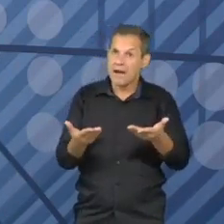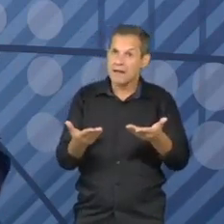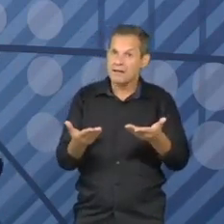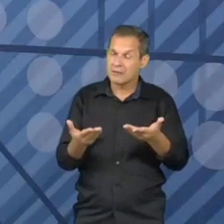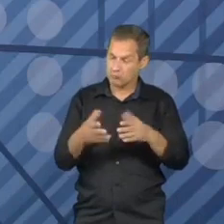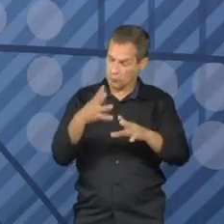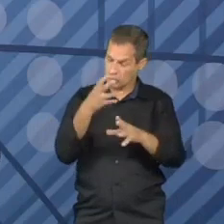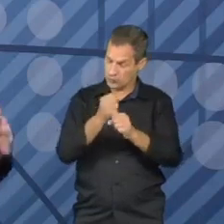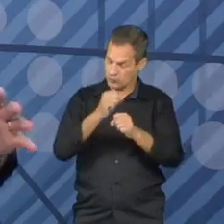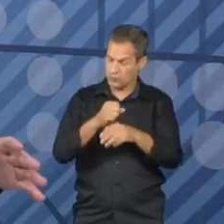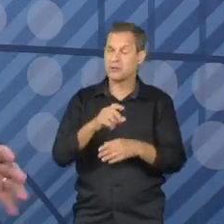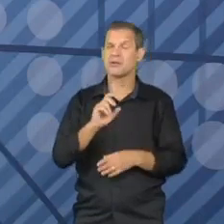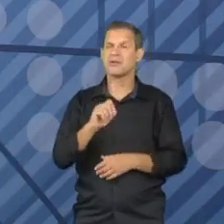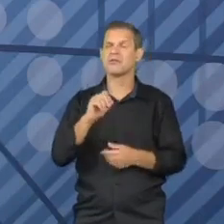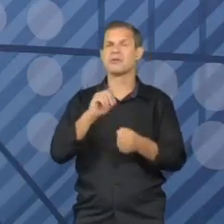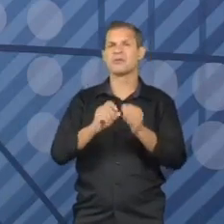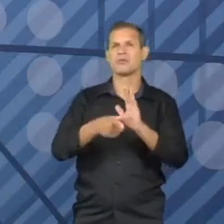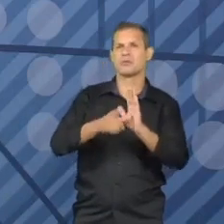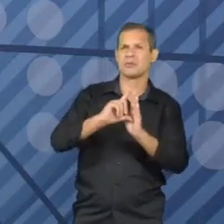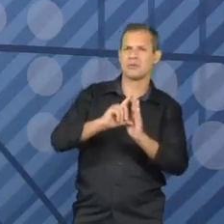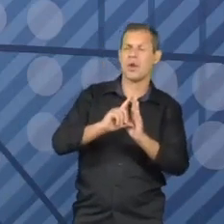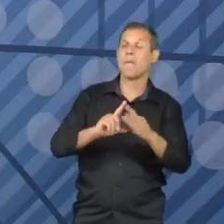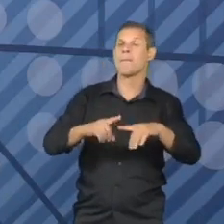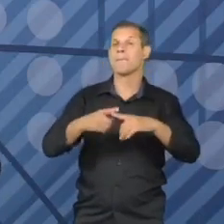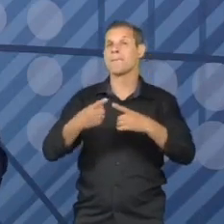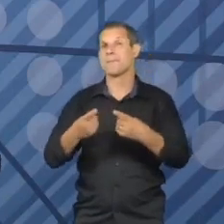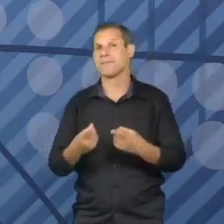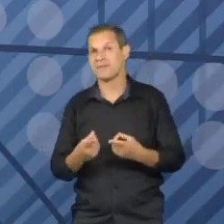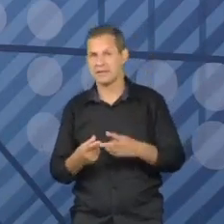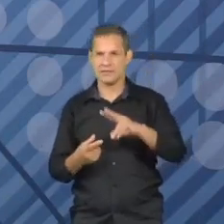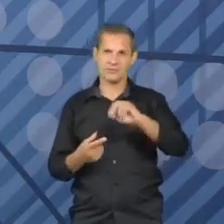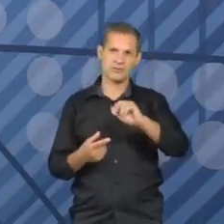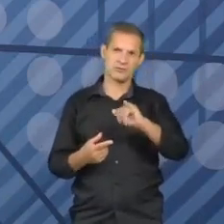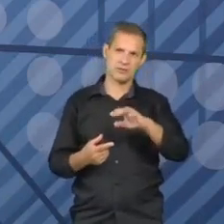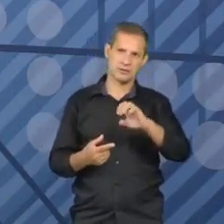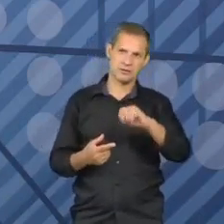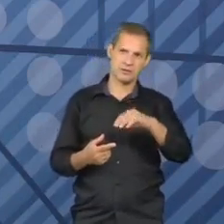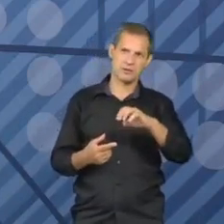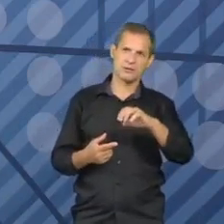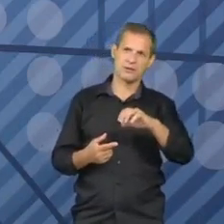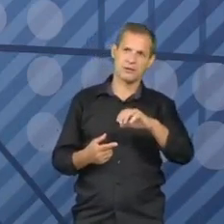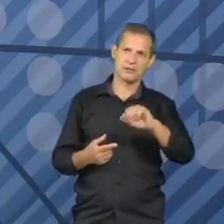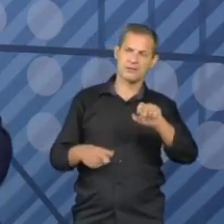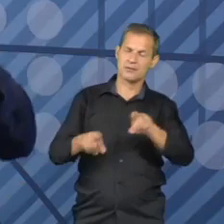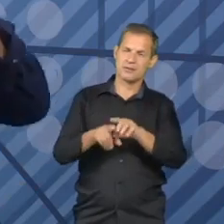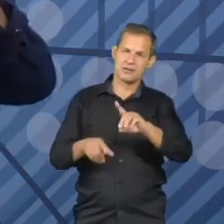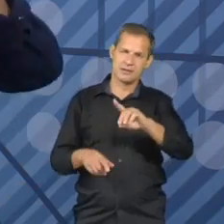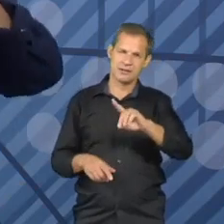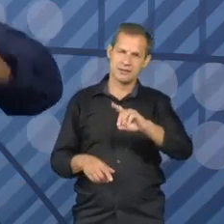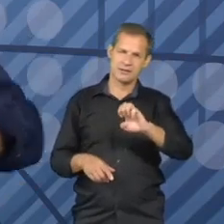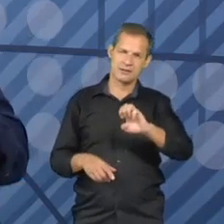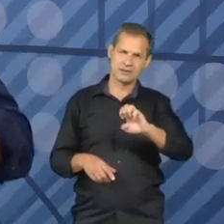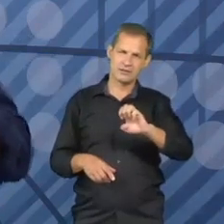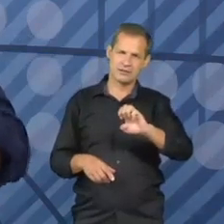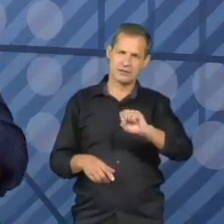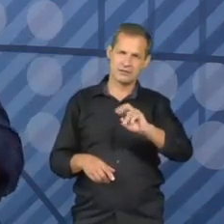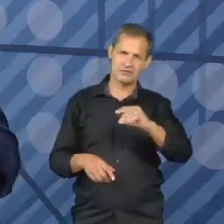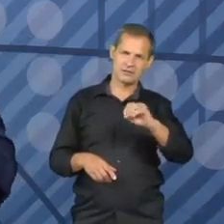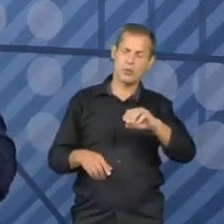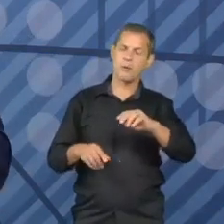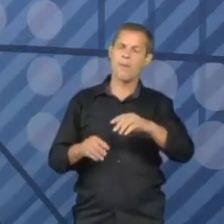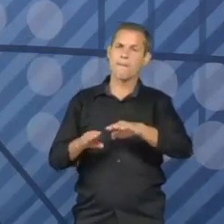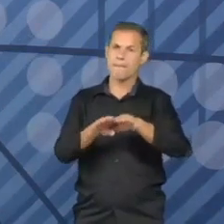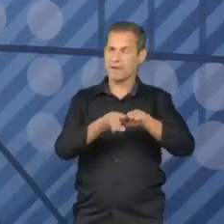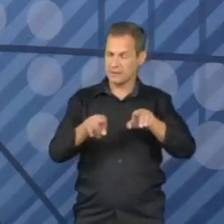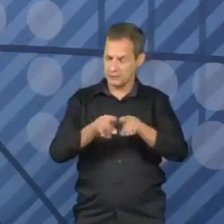muitos cálculos que já foram feitos, como variância, desvio padrão, a média, nós vamos pegar os dados